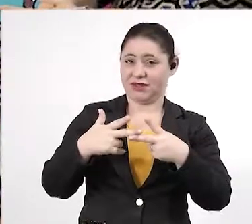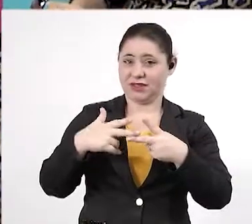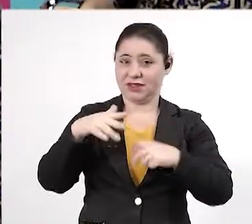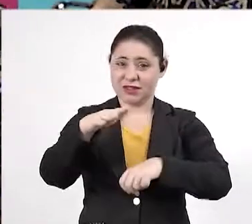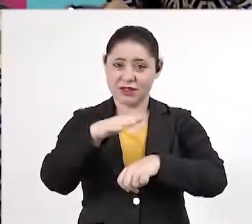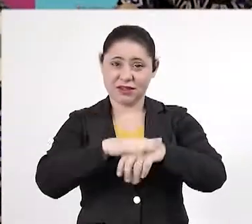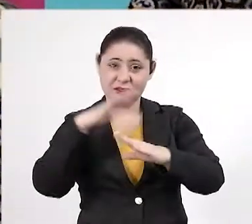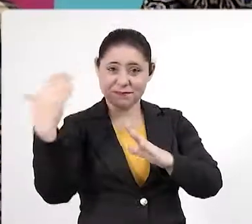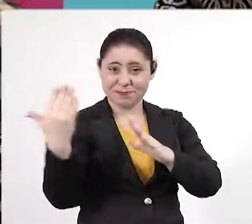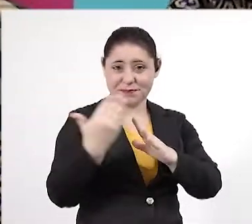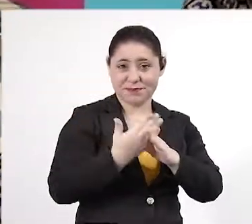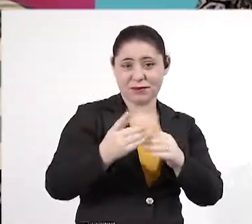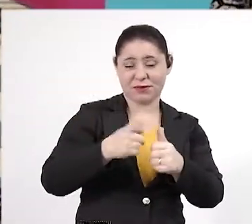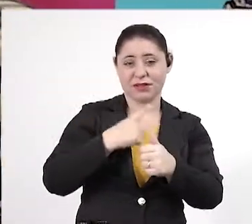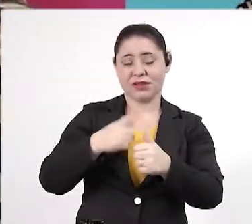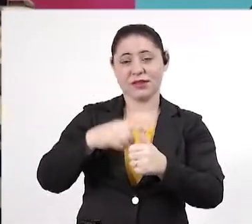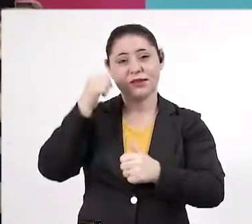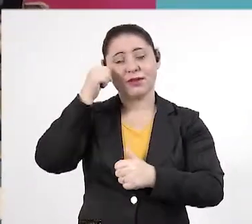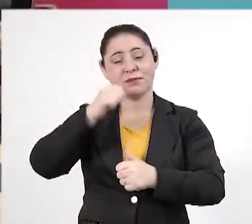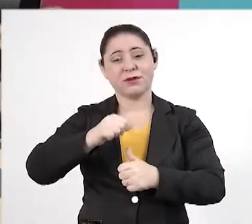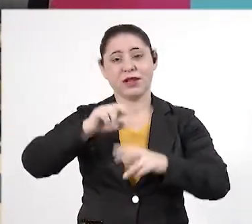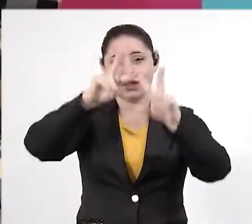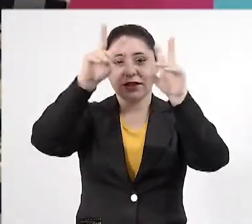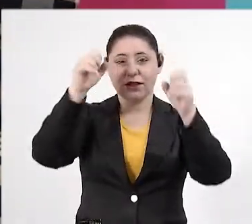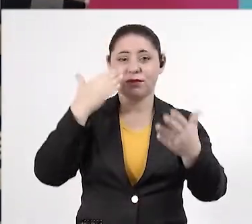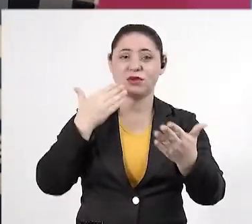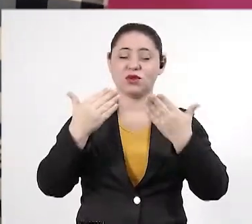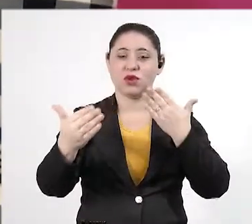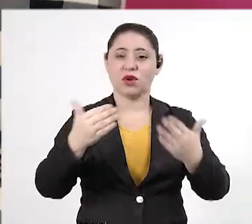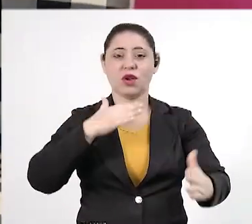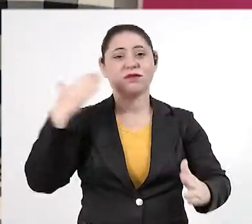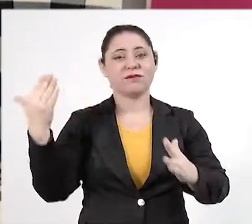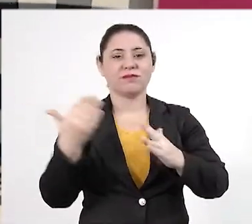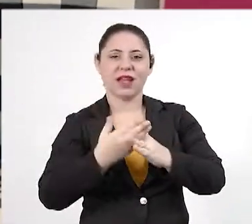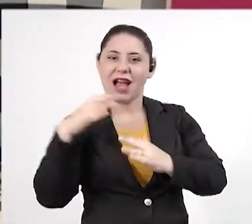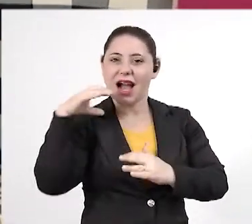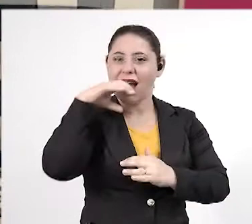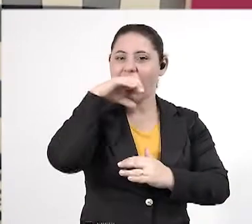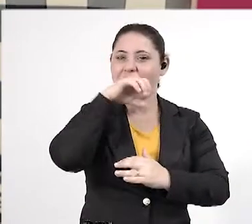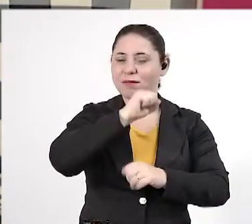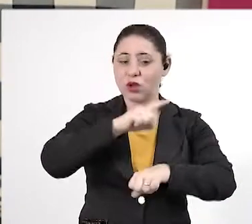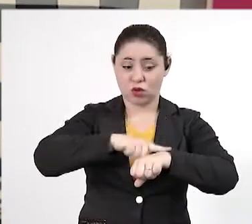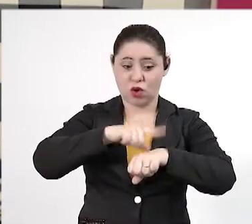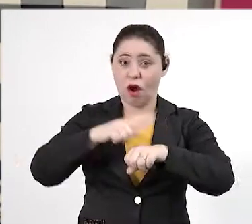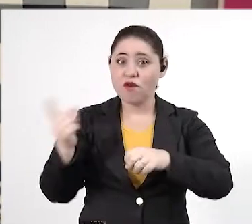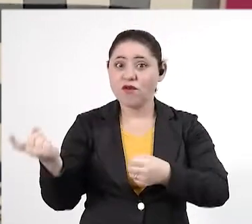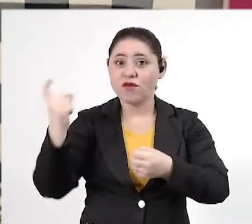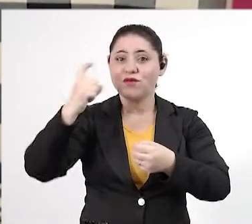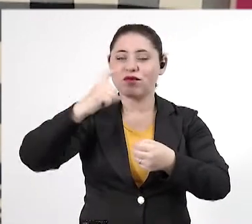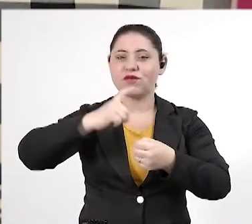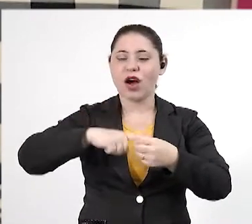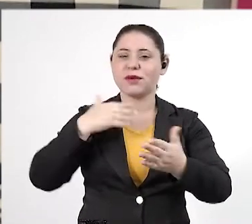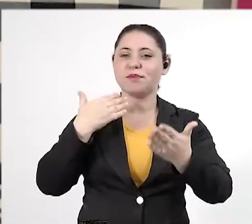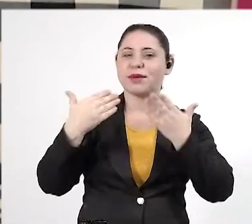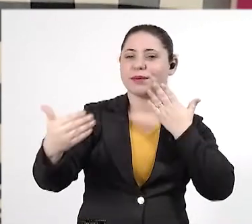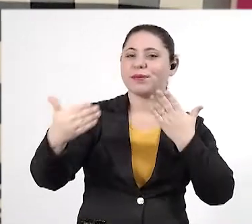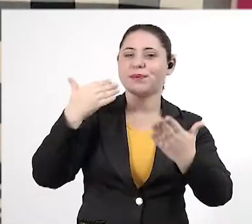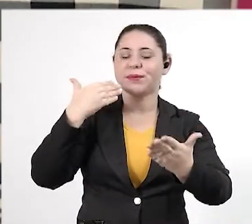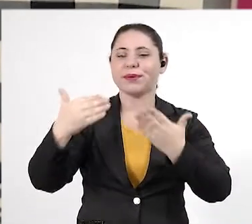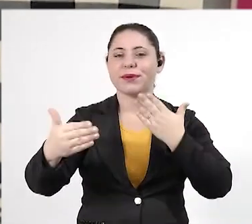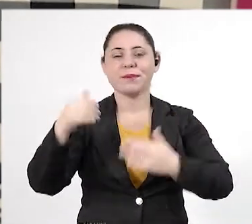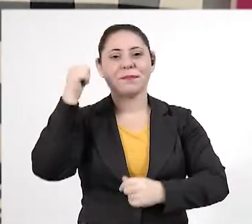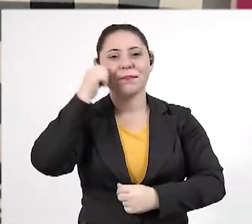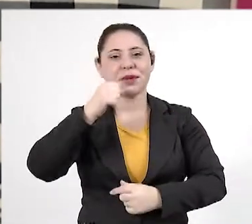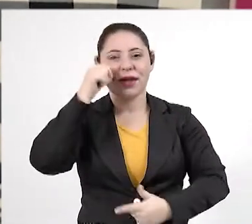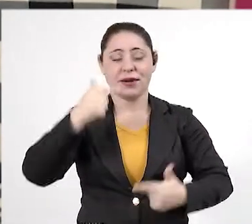gente chamar o nosso primeiro intervalo. Mulheres em Debate vai para um intervalo bem rapidinho. Daqui a pouco a gente volta com um